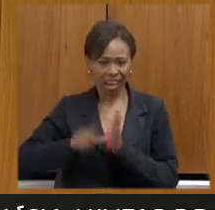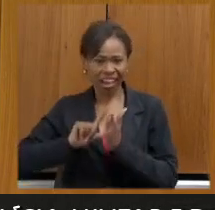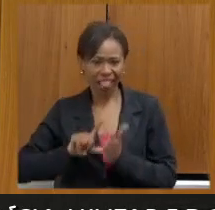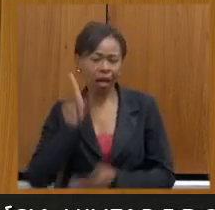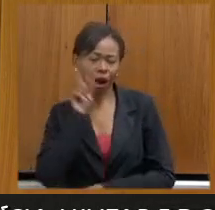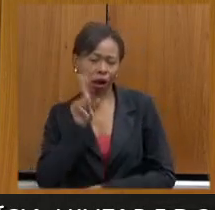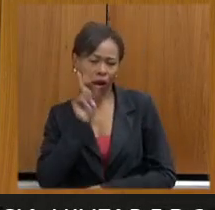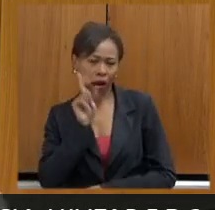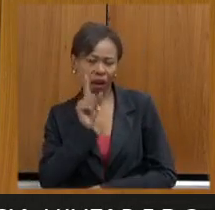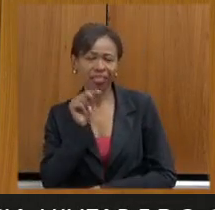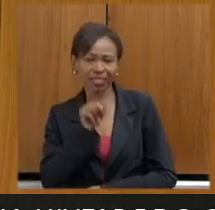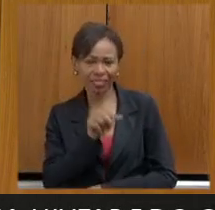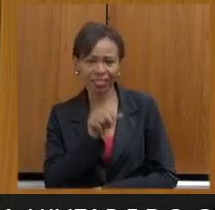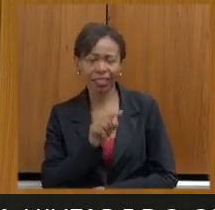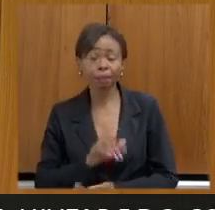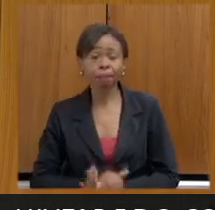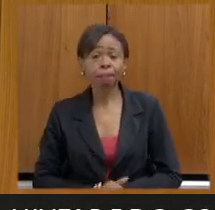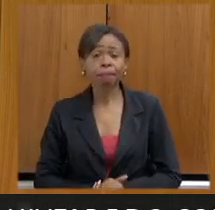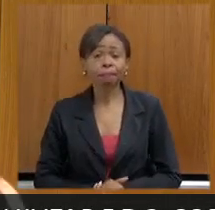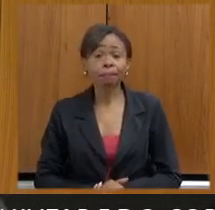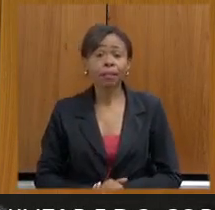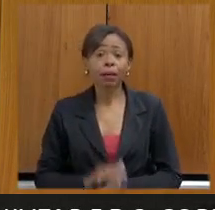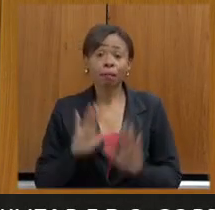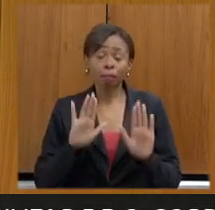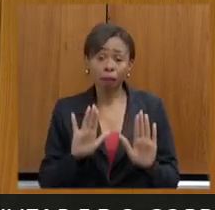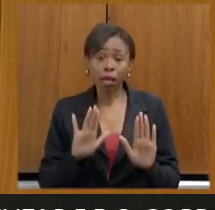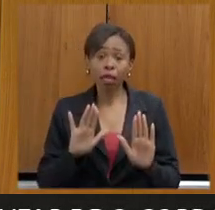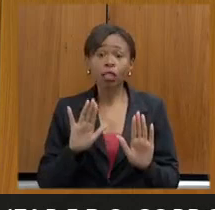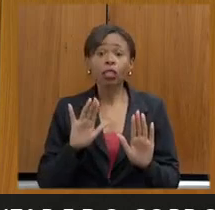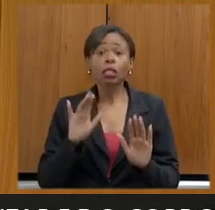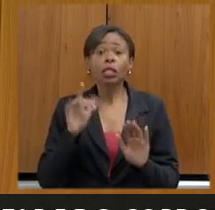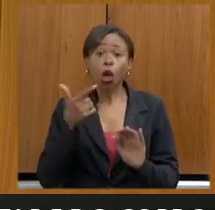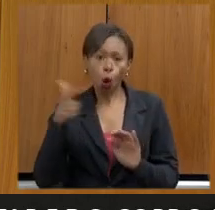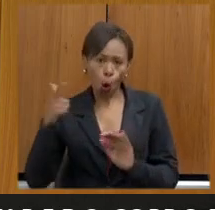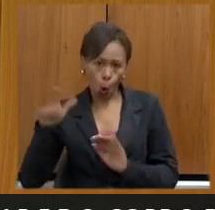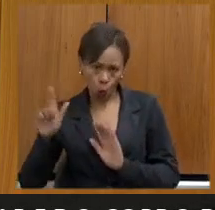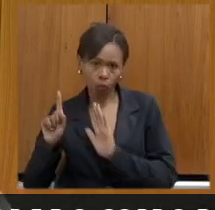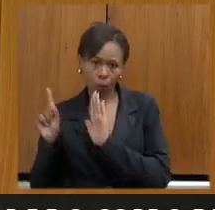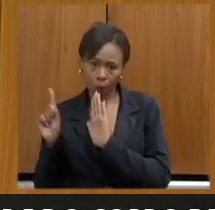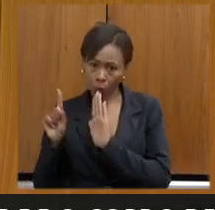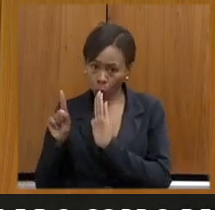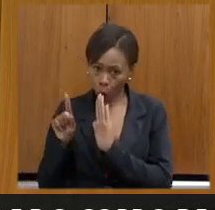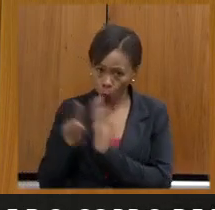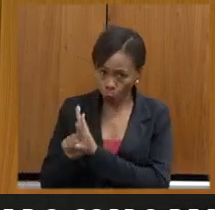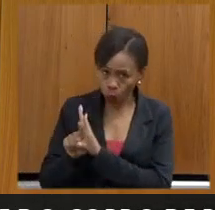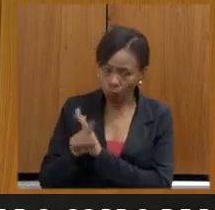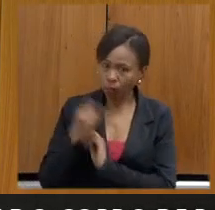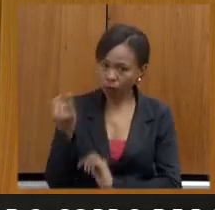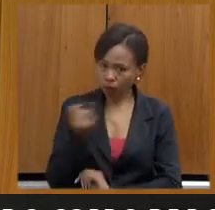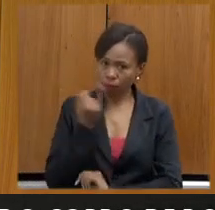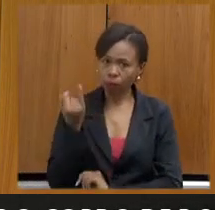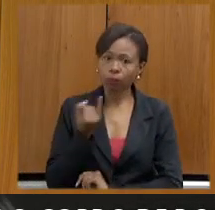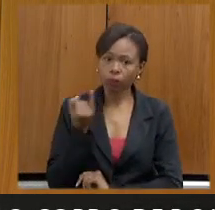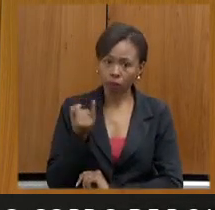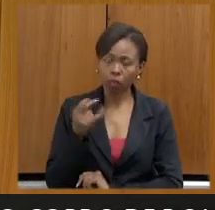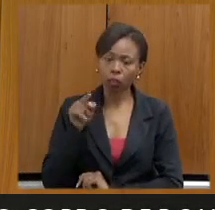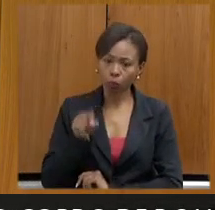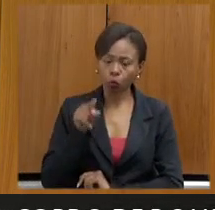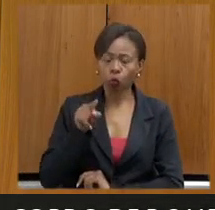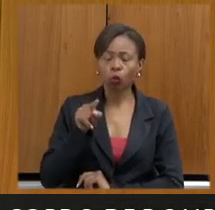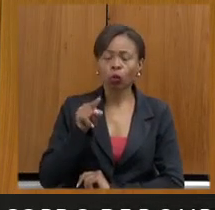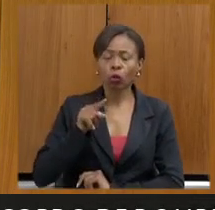excelência eu ainda tenho que apenas mais uma pergunta que é muito importante para os nossos